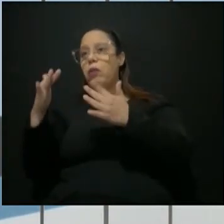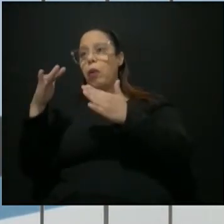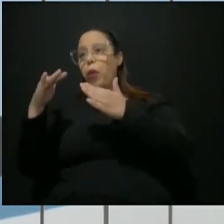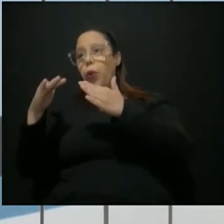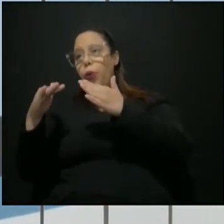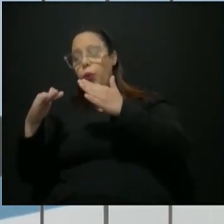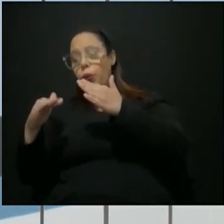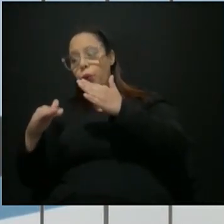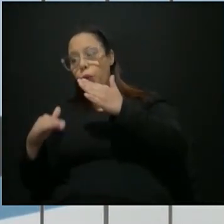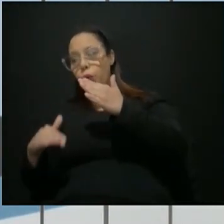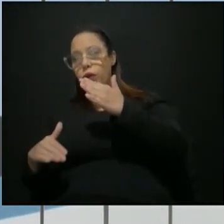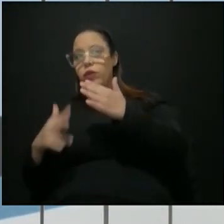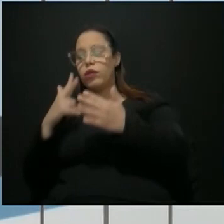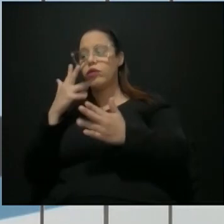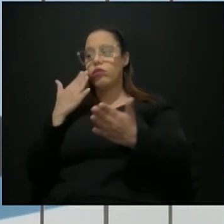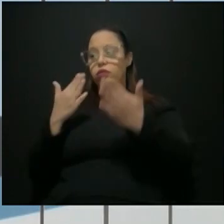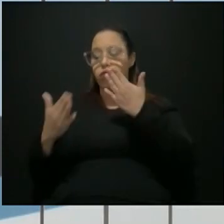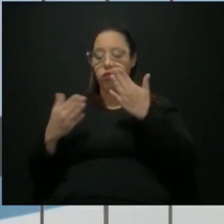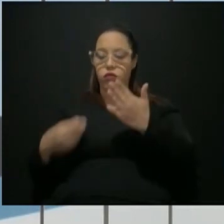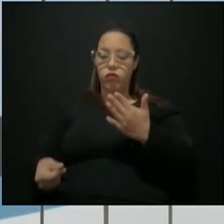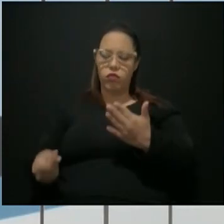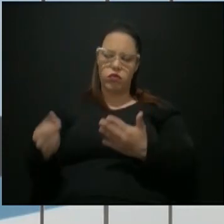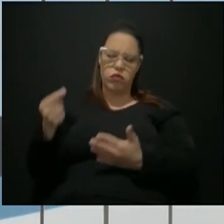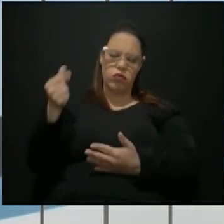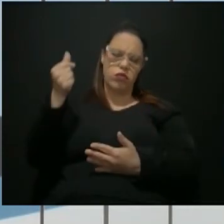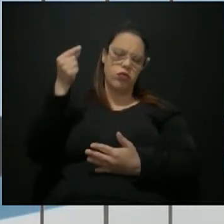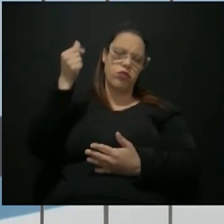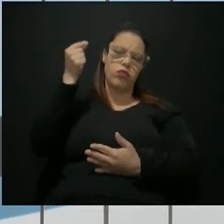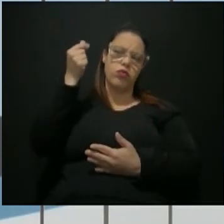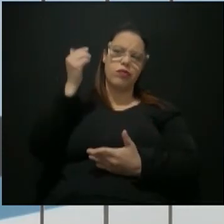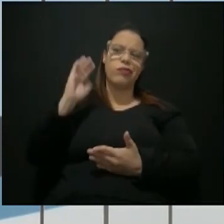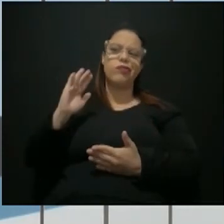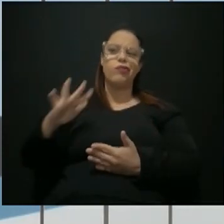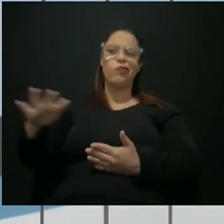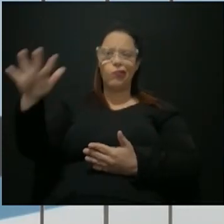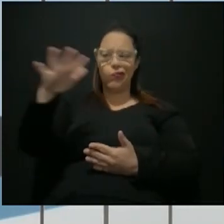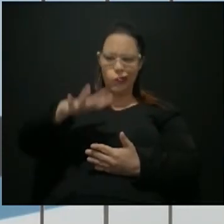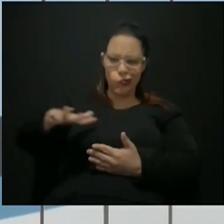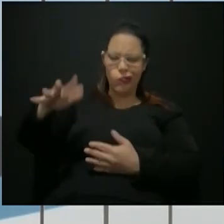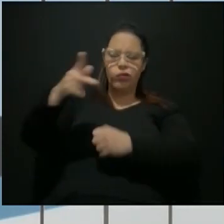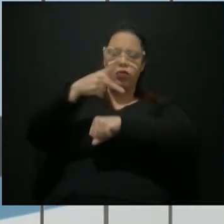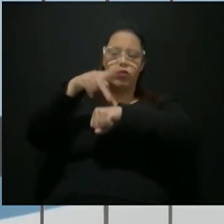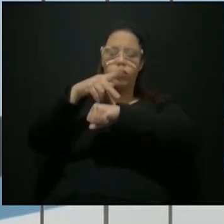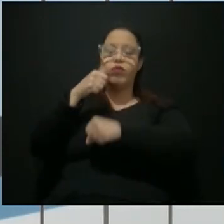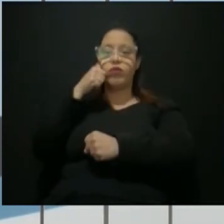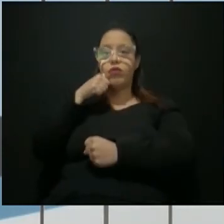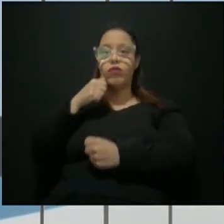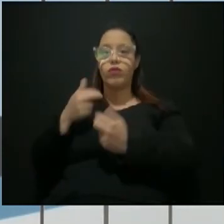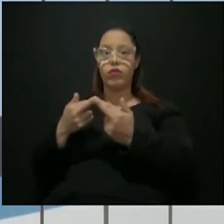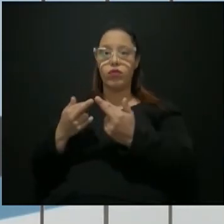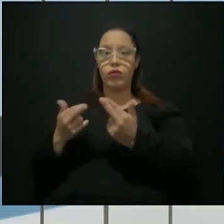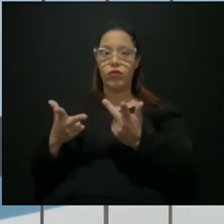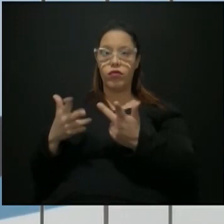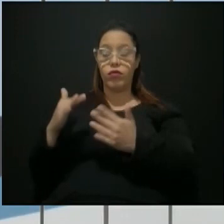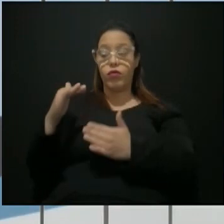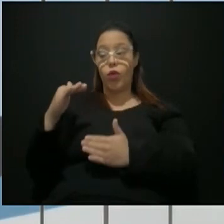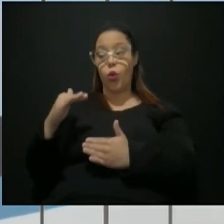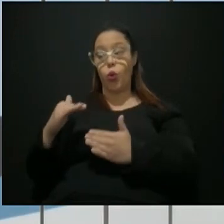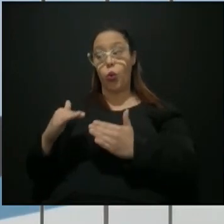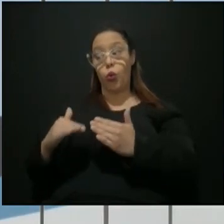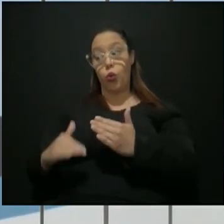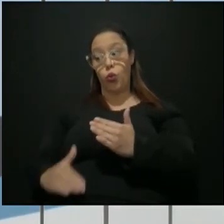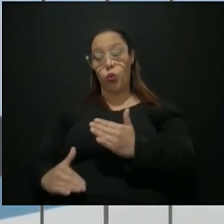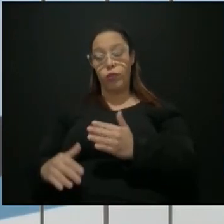faixa de renda, mesmo quando a gente considera as regiões do país, as mulheres têm uma diferença menor. Então isso também nos traz